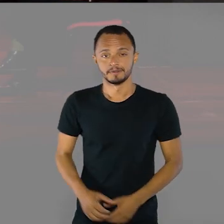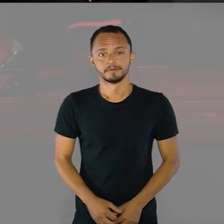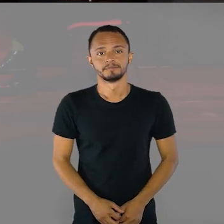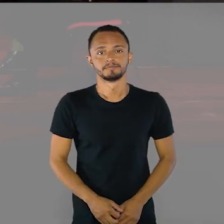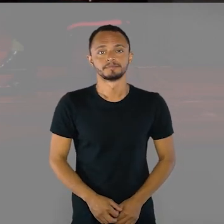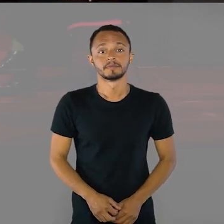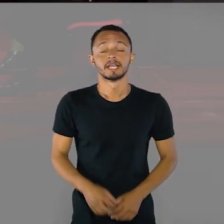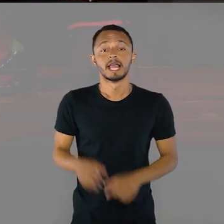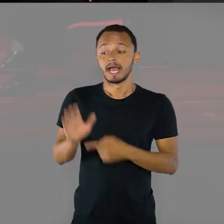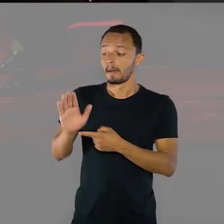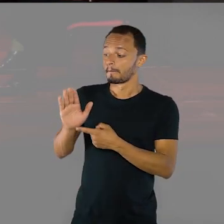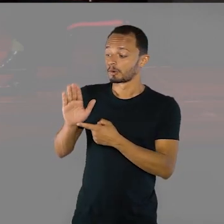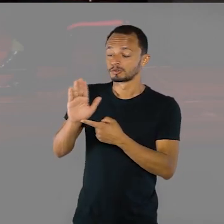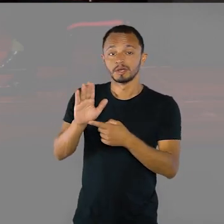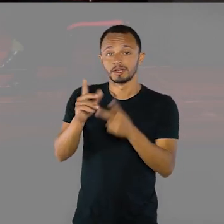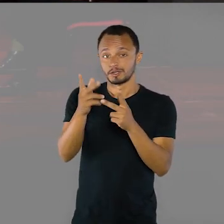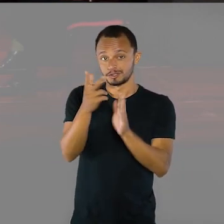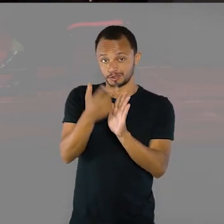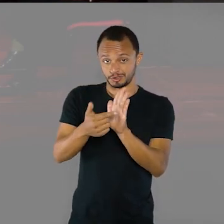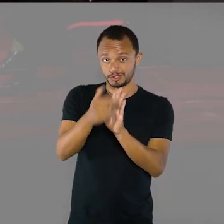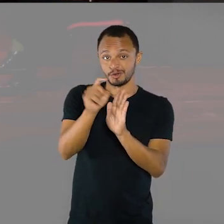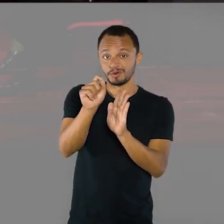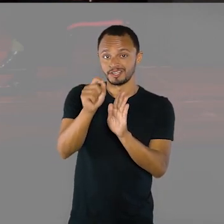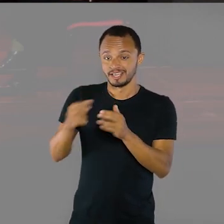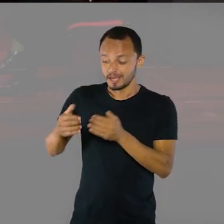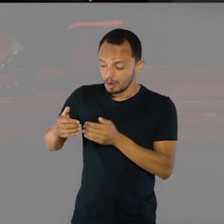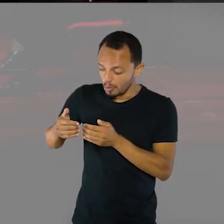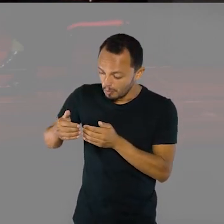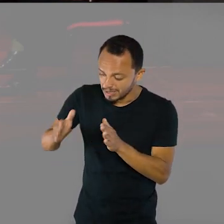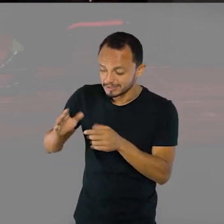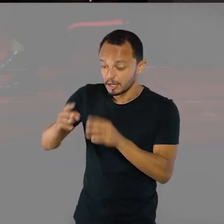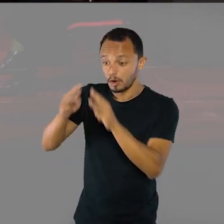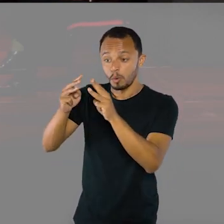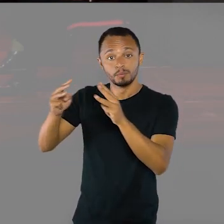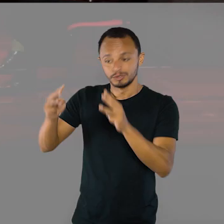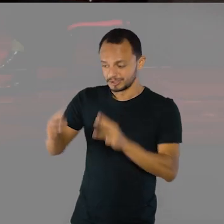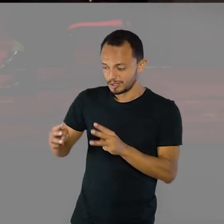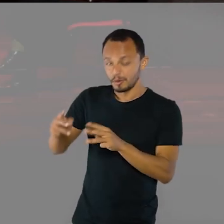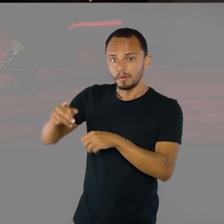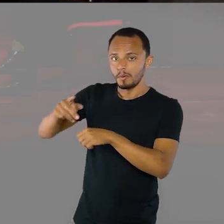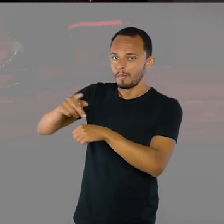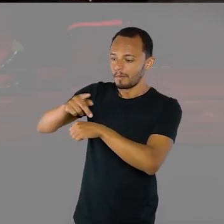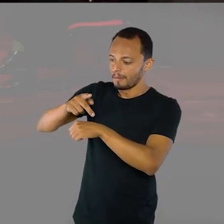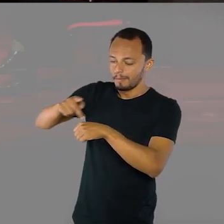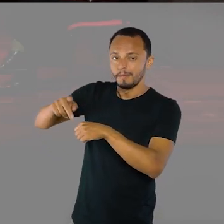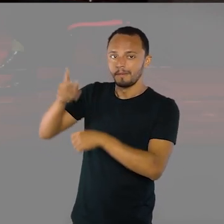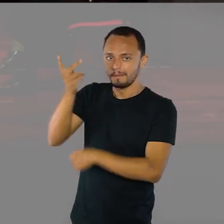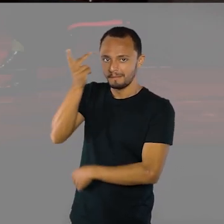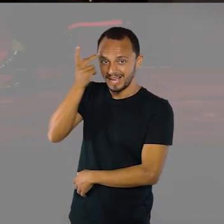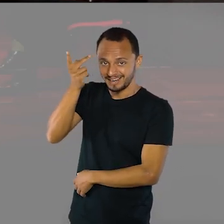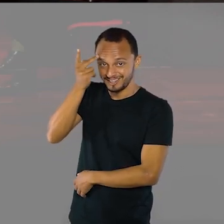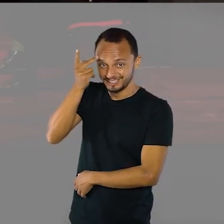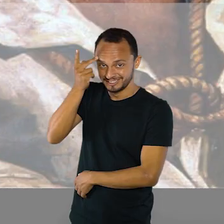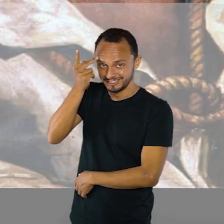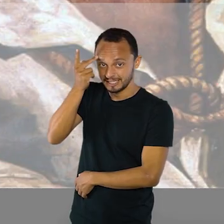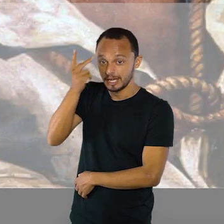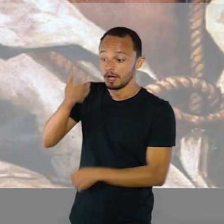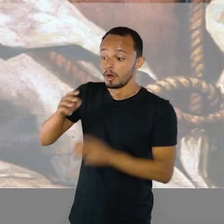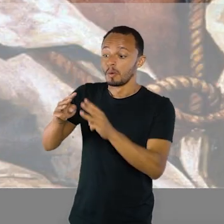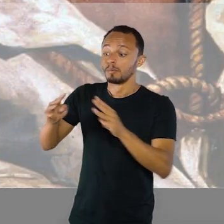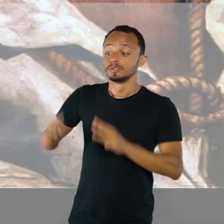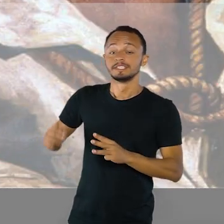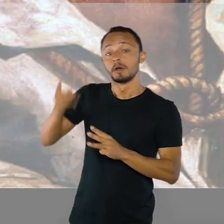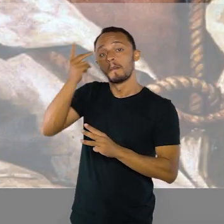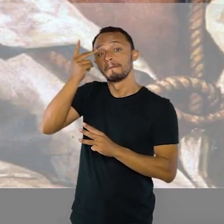Se aquelas imagens, né, as anteriores, elas foram adquiridas para o Museu Histórico Nacional, como eu comentei com vocês, o Museu Paulista